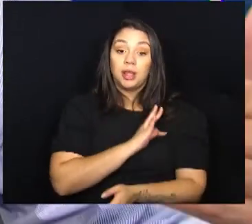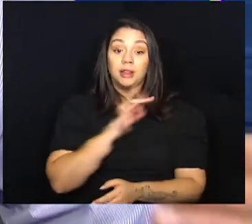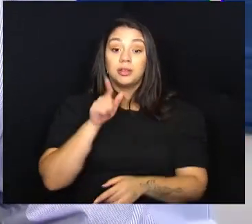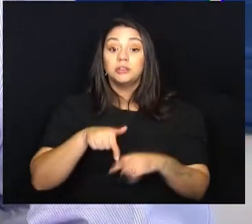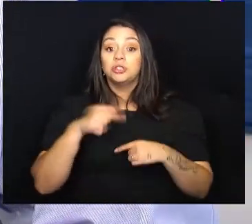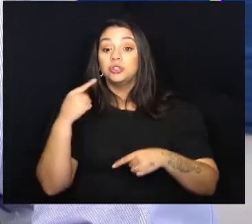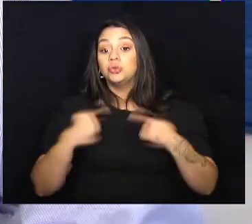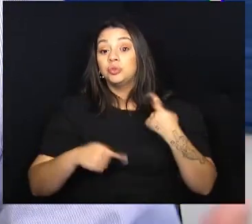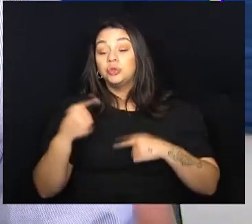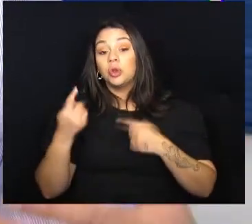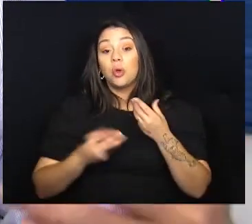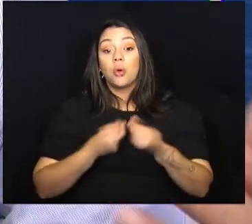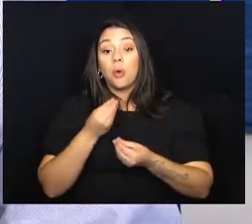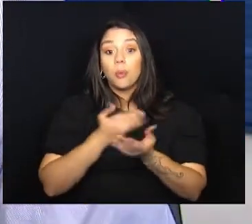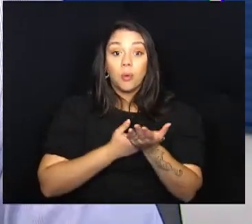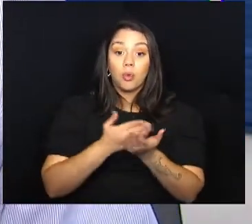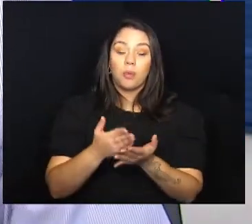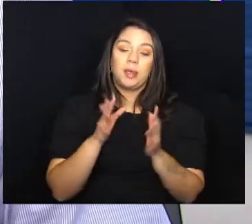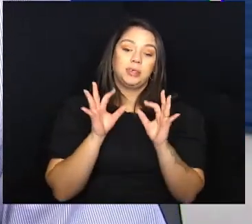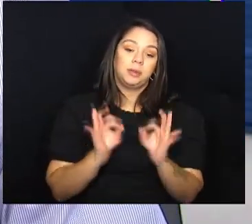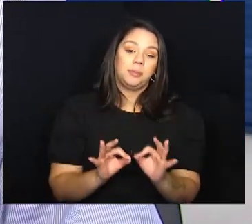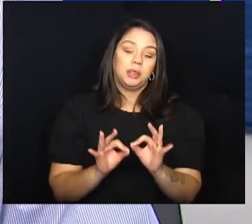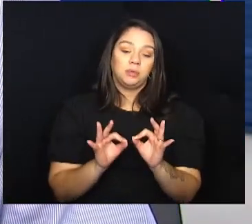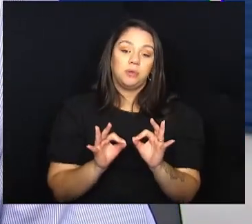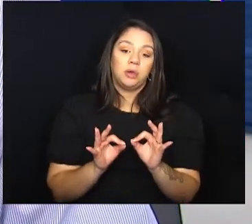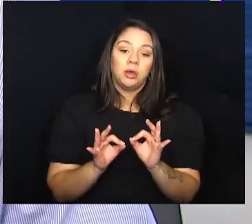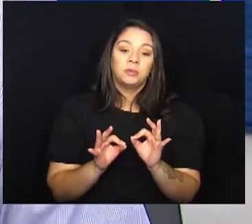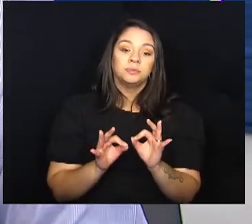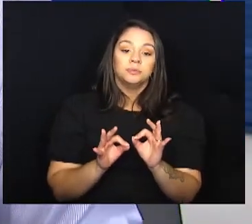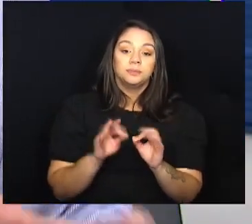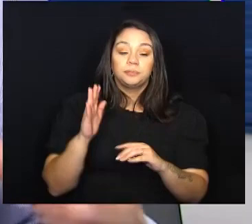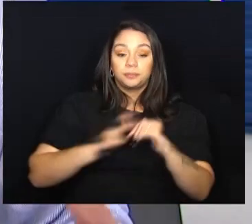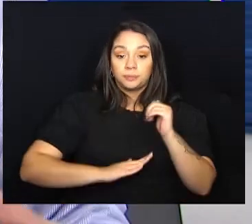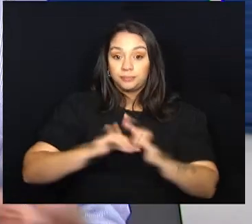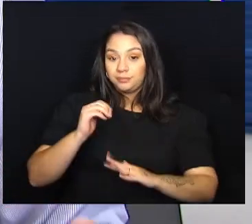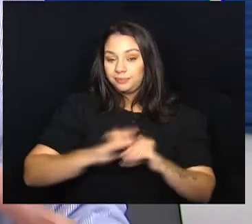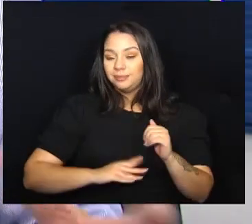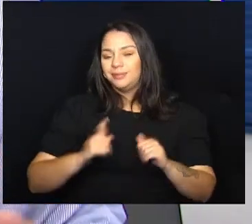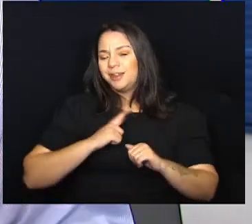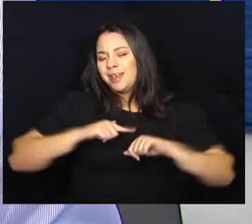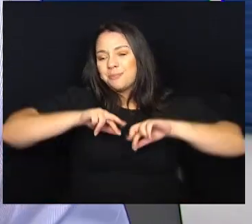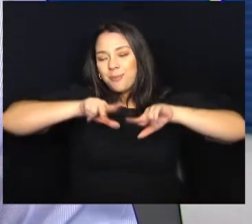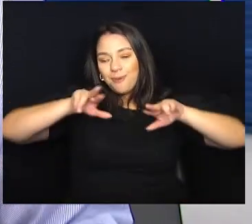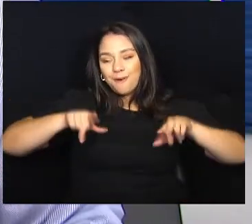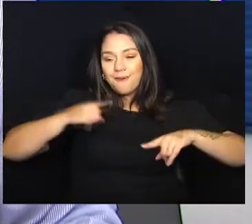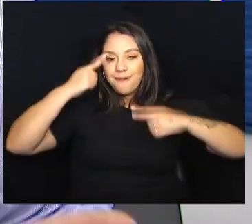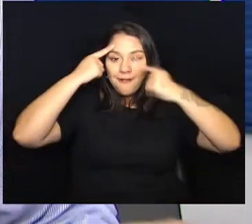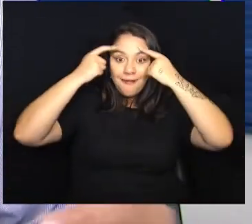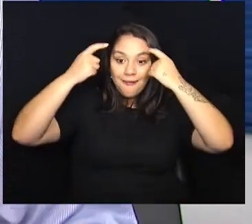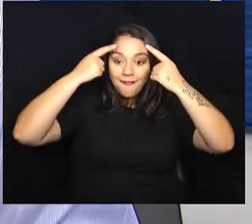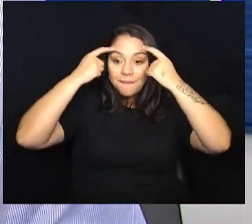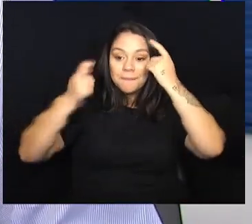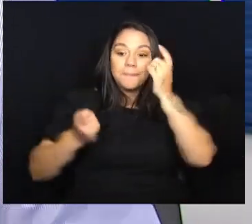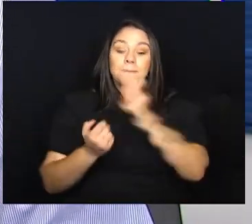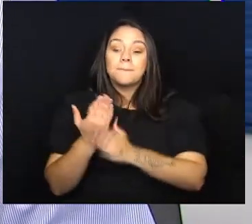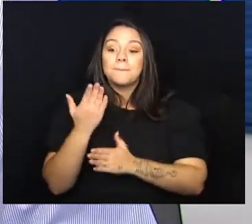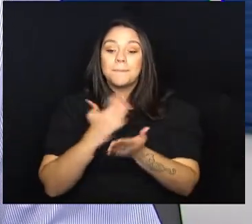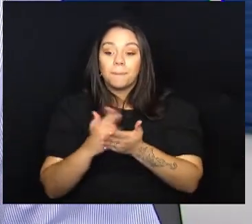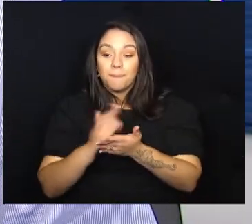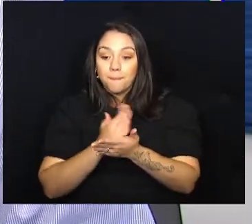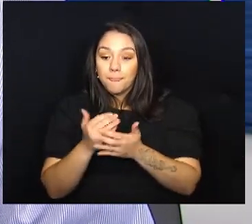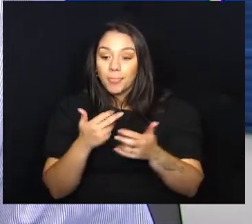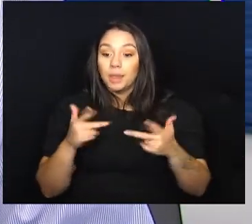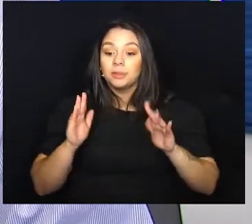que a gente implementa essas atividades. Tem muitas ideias que já estão surgindo, alguma coisa já está sendo